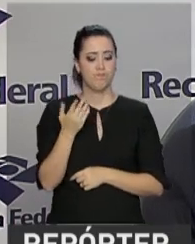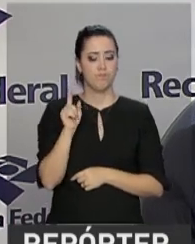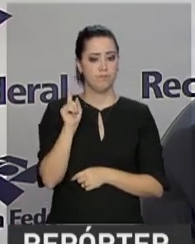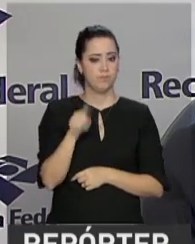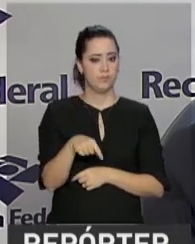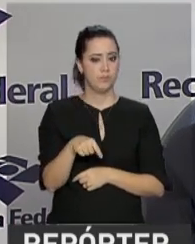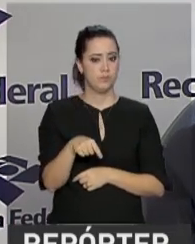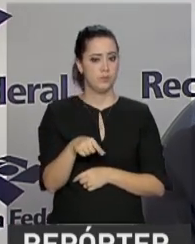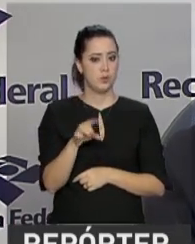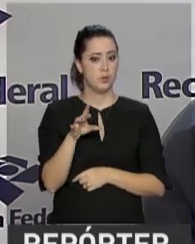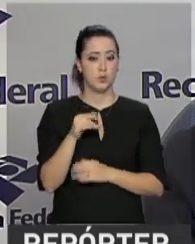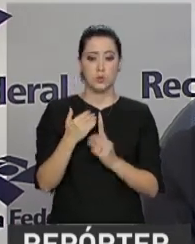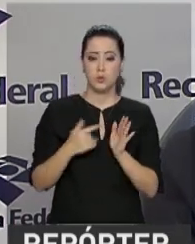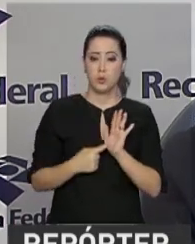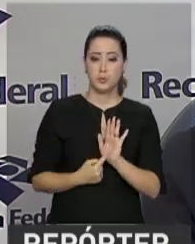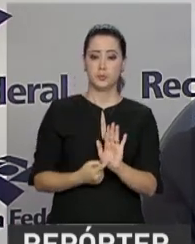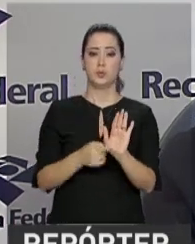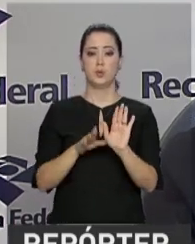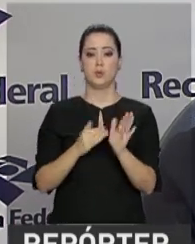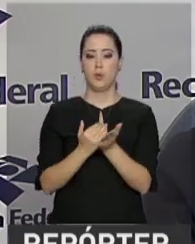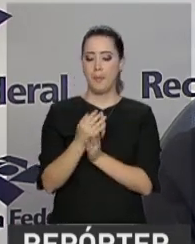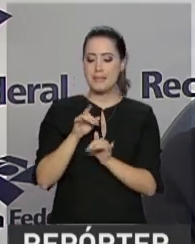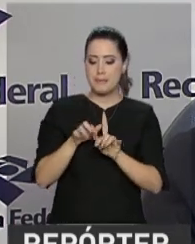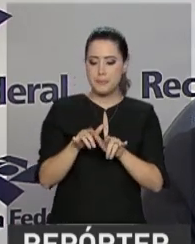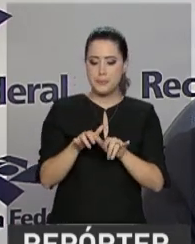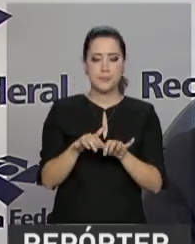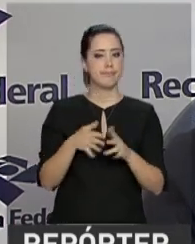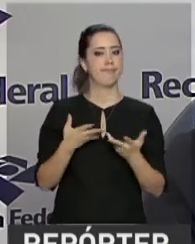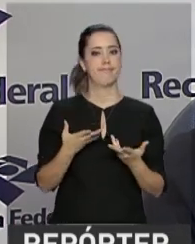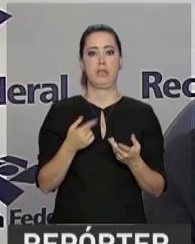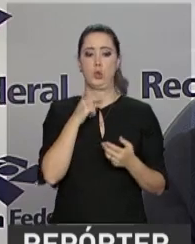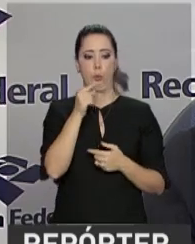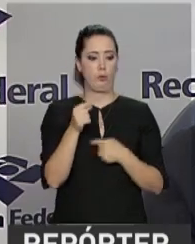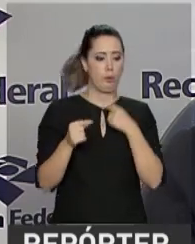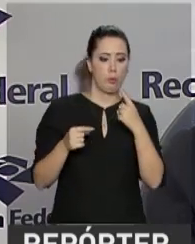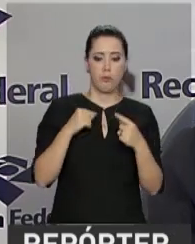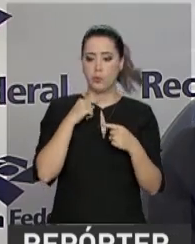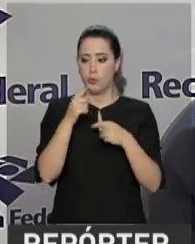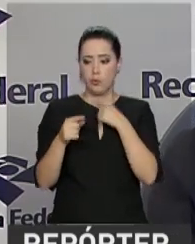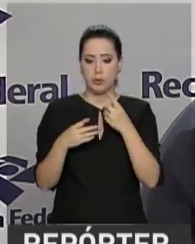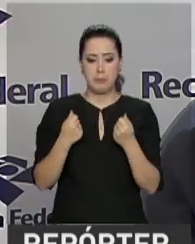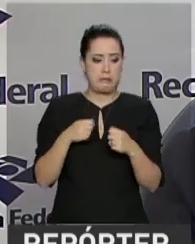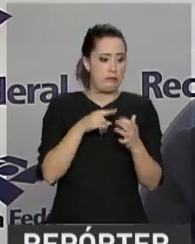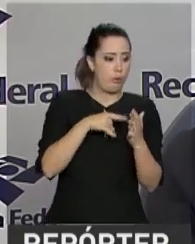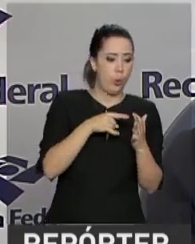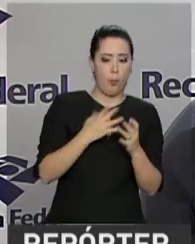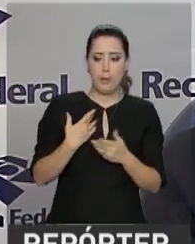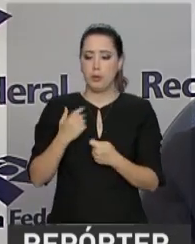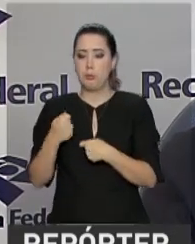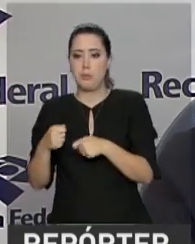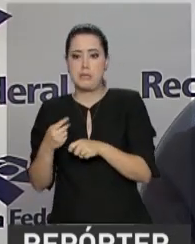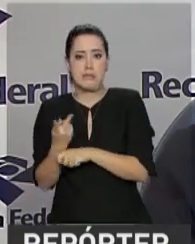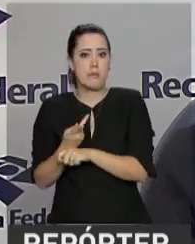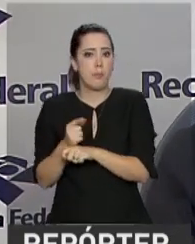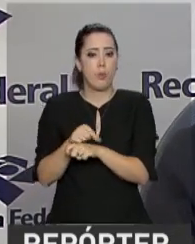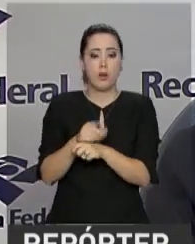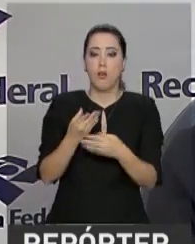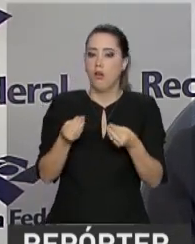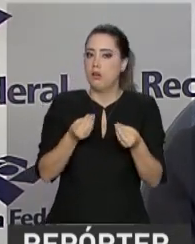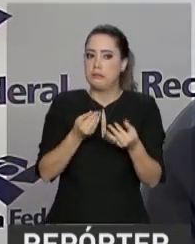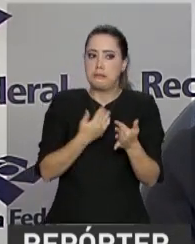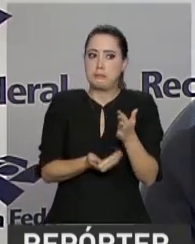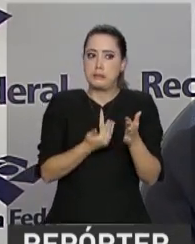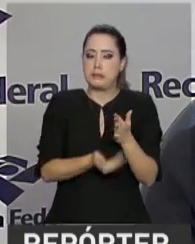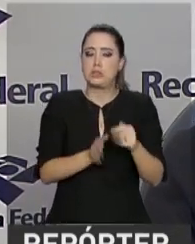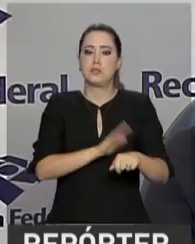só aparecem na hora que começa a preencher a declaração tem que encontrar o começo que vem faltando e quem